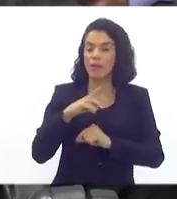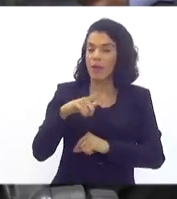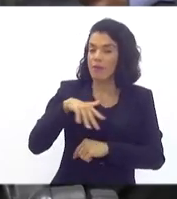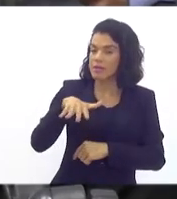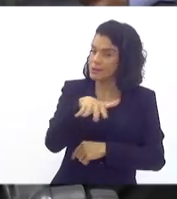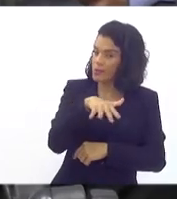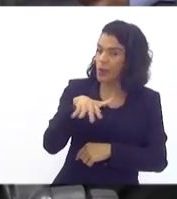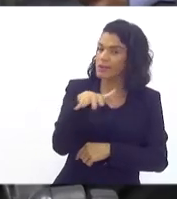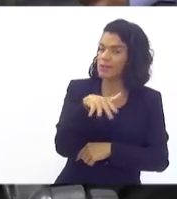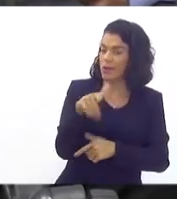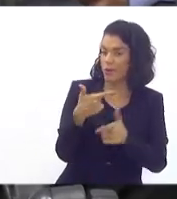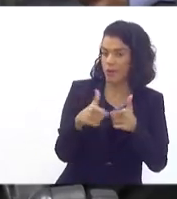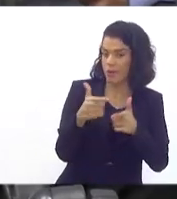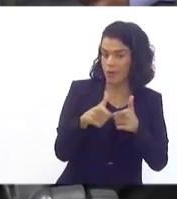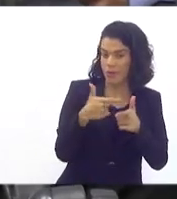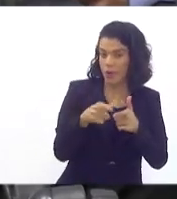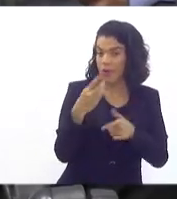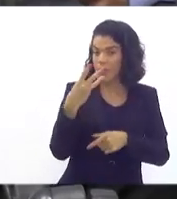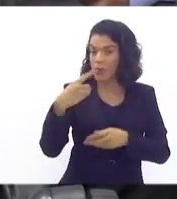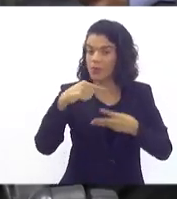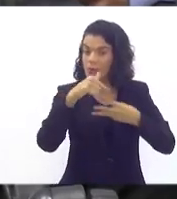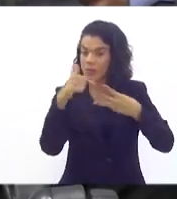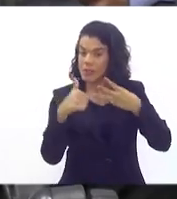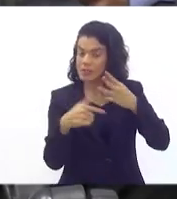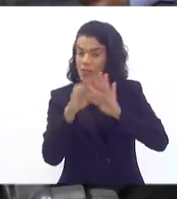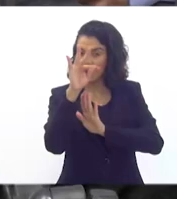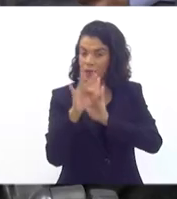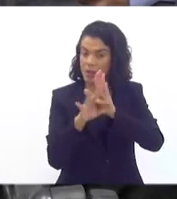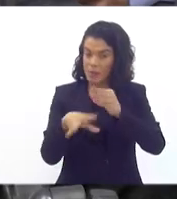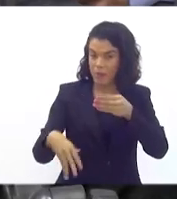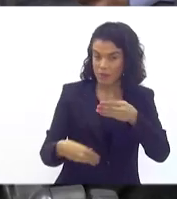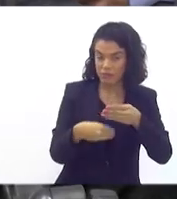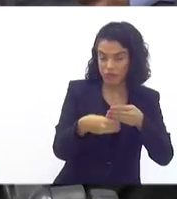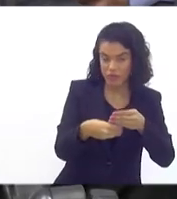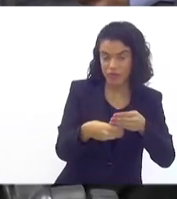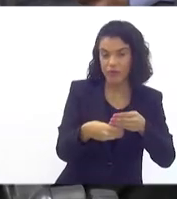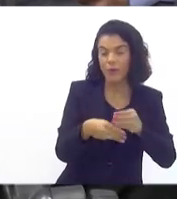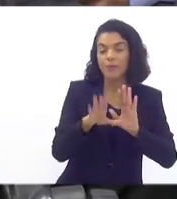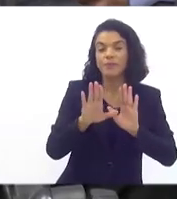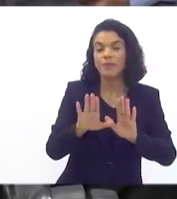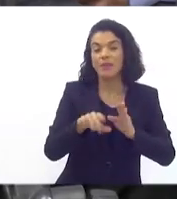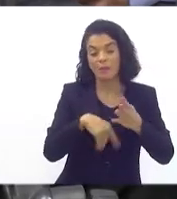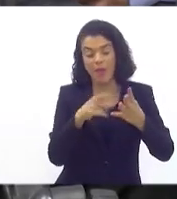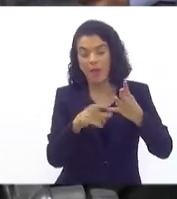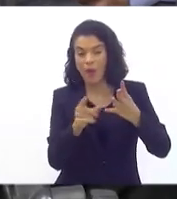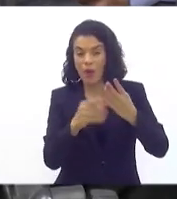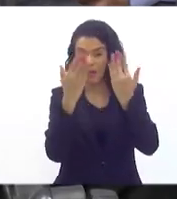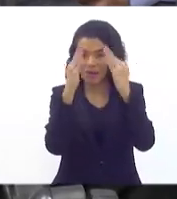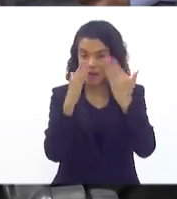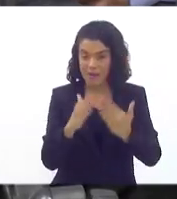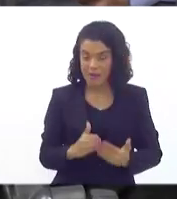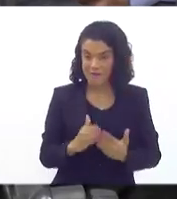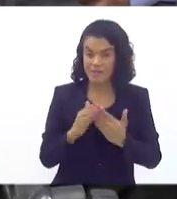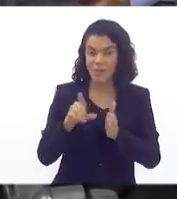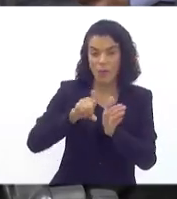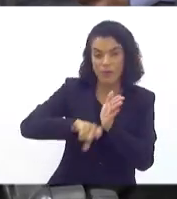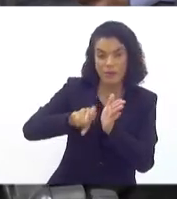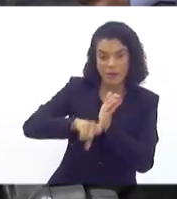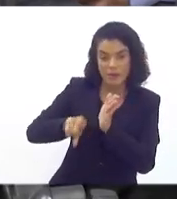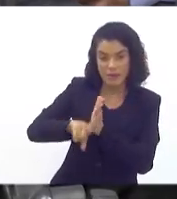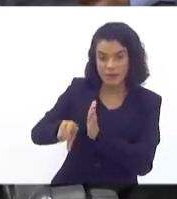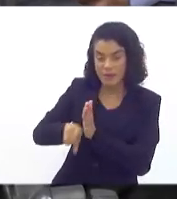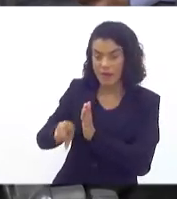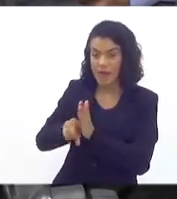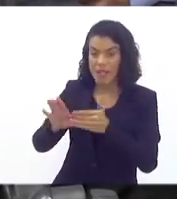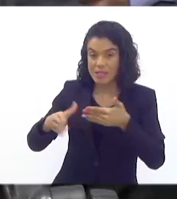de um terceiro tema aditivo se discute lá na agência na genésia e a quarta revisão tarifária que deveria ter sido encerrado no ano